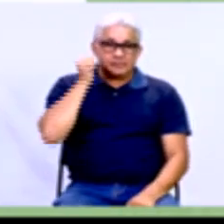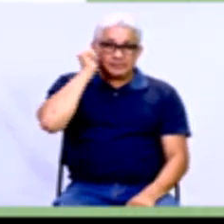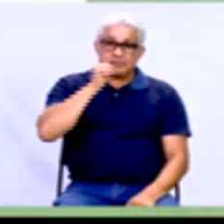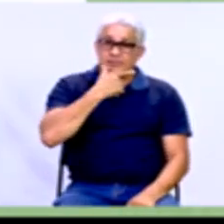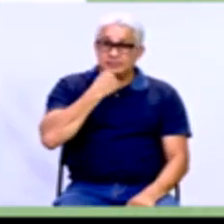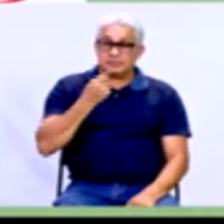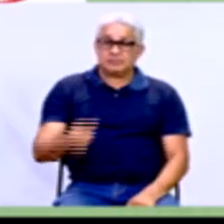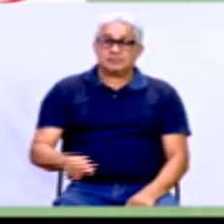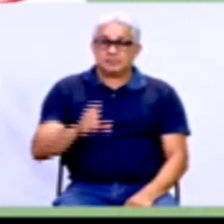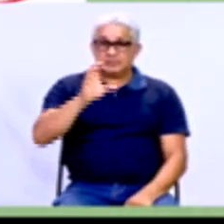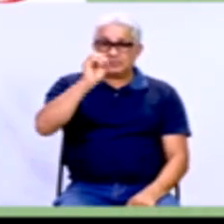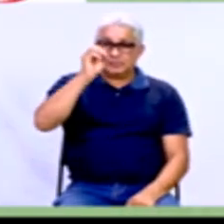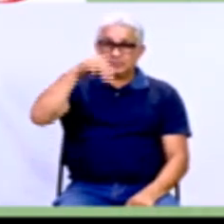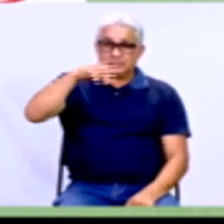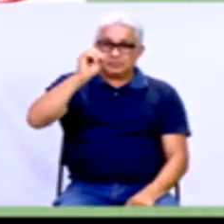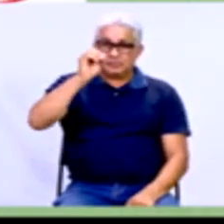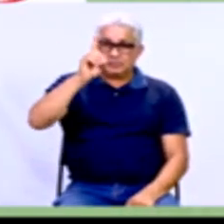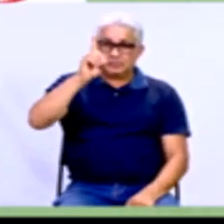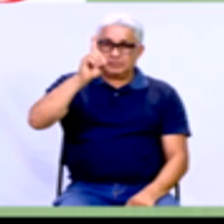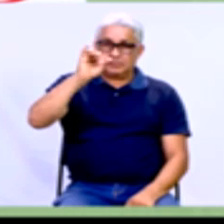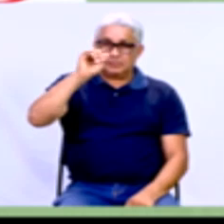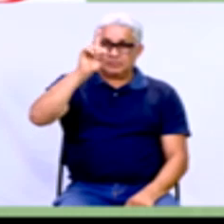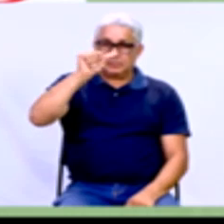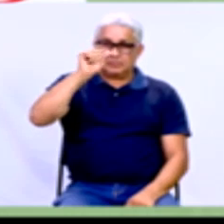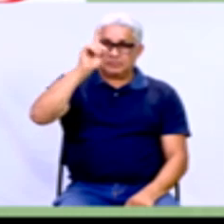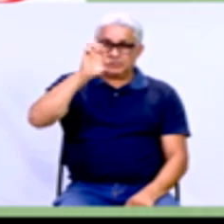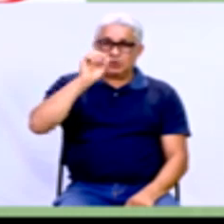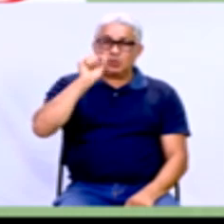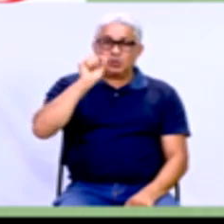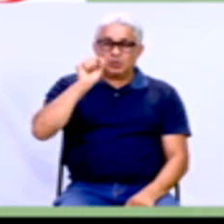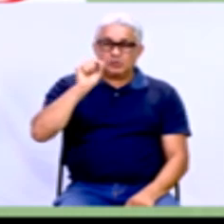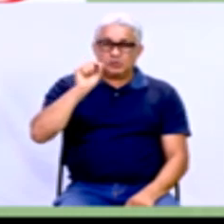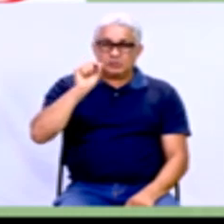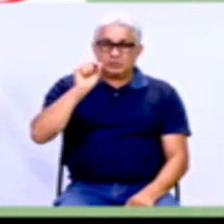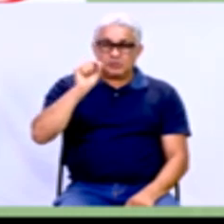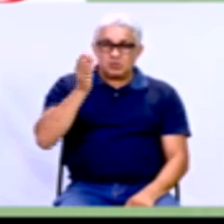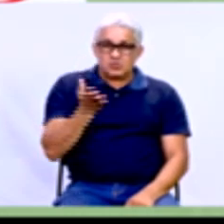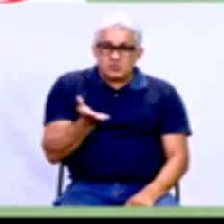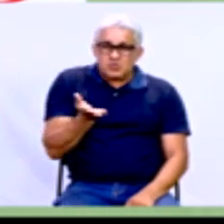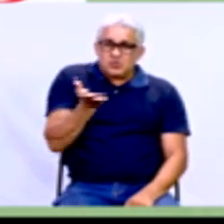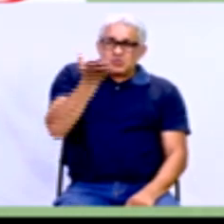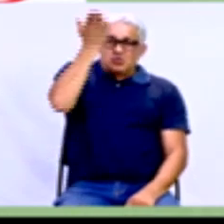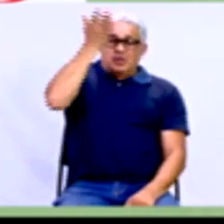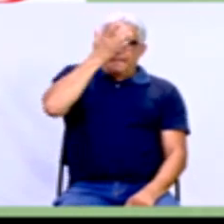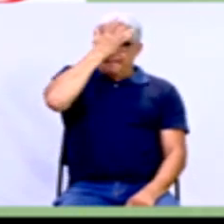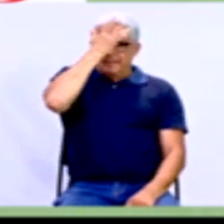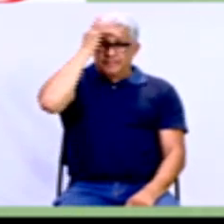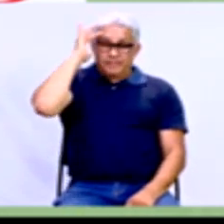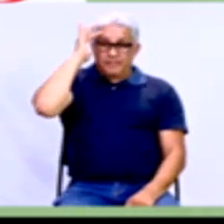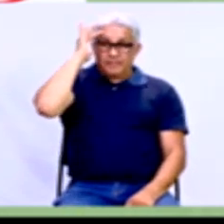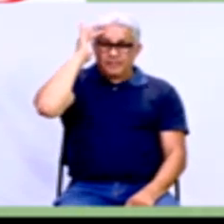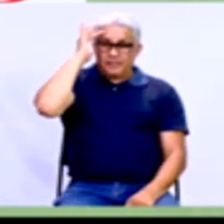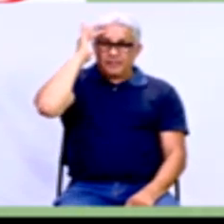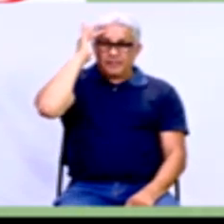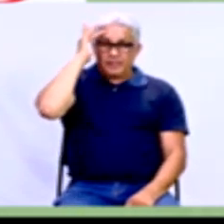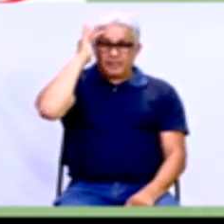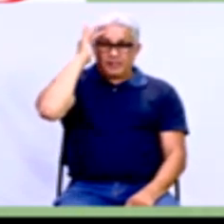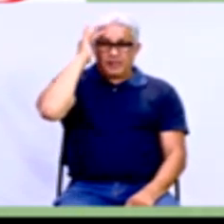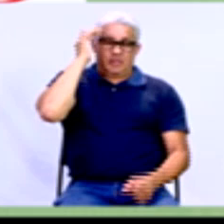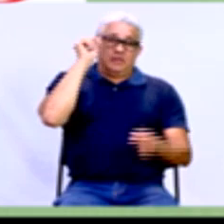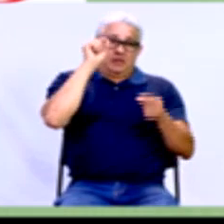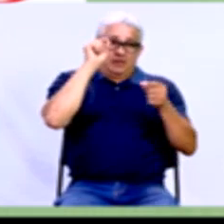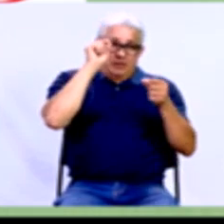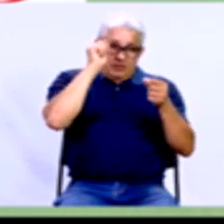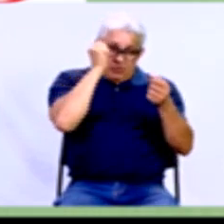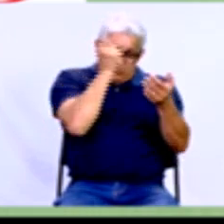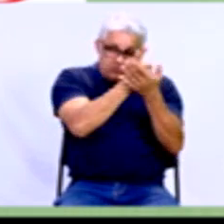comodidade, também extremamente baixo. O que ficou alto aqui? Ficou alto que as pessoas que fazem